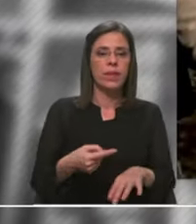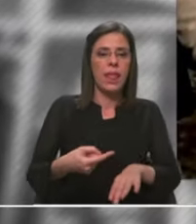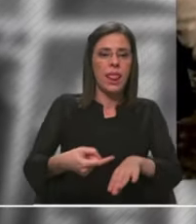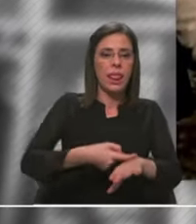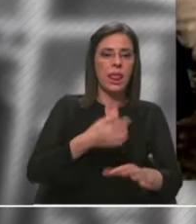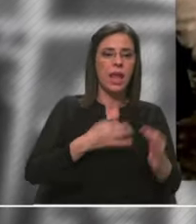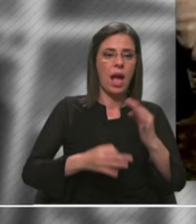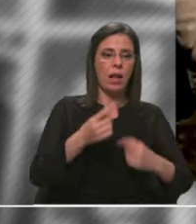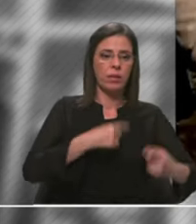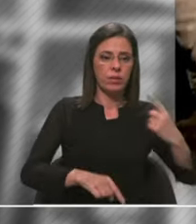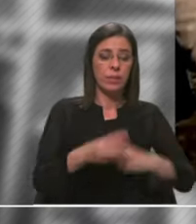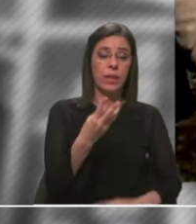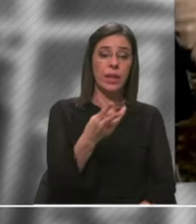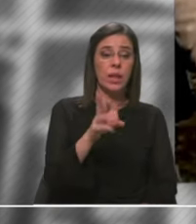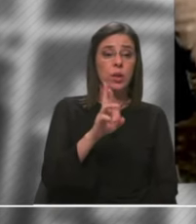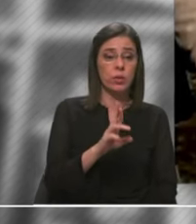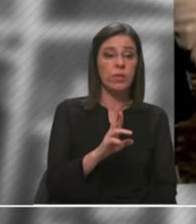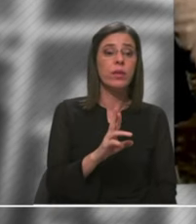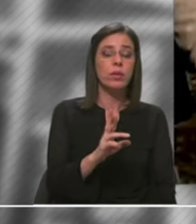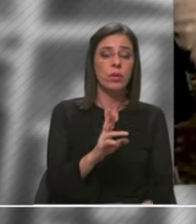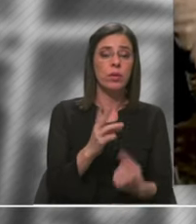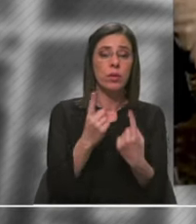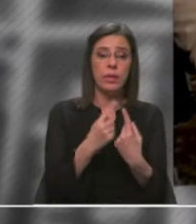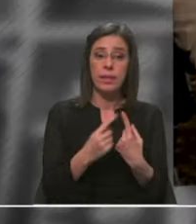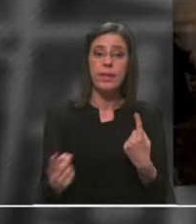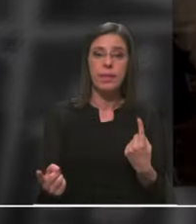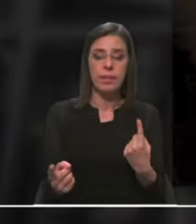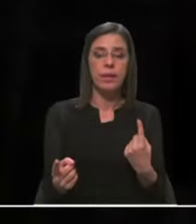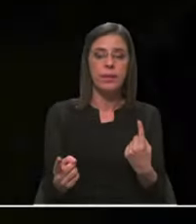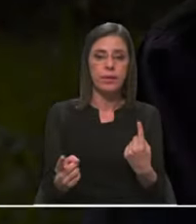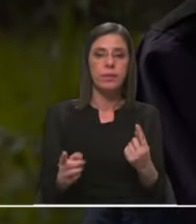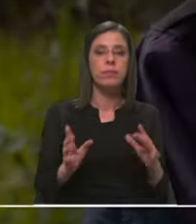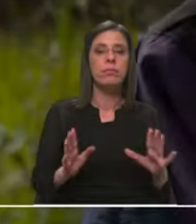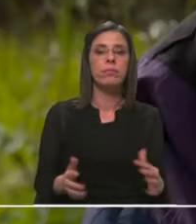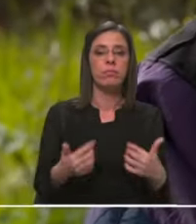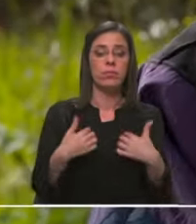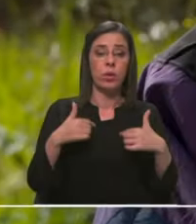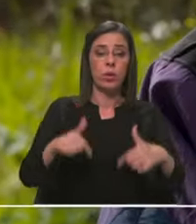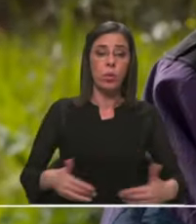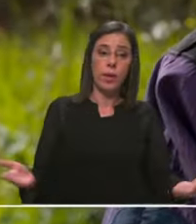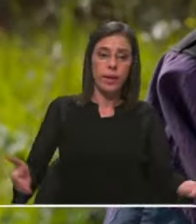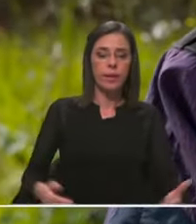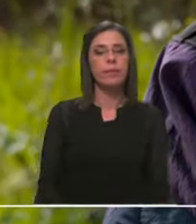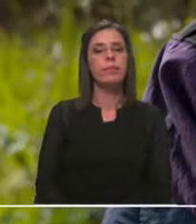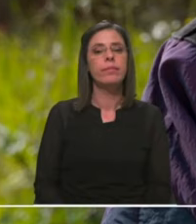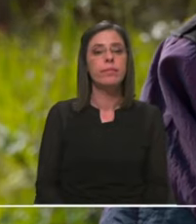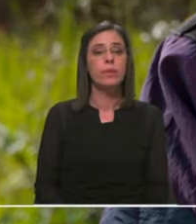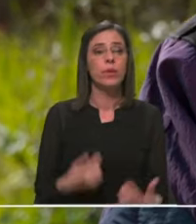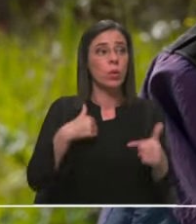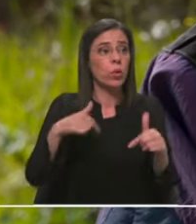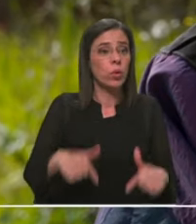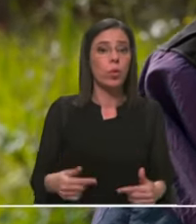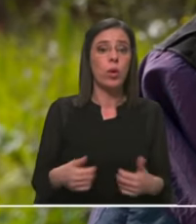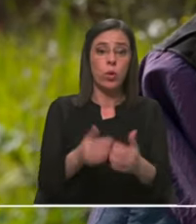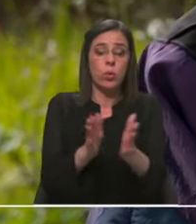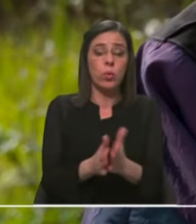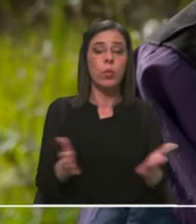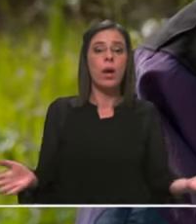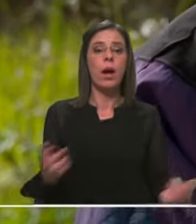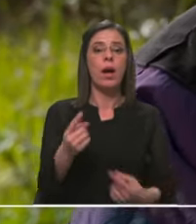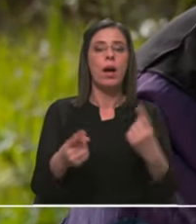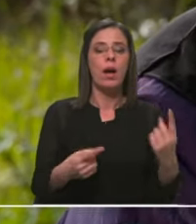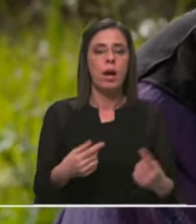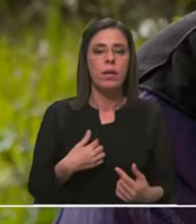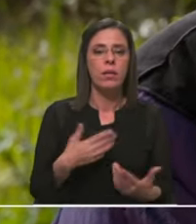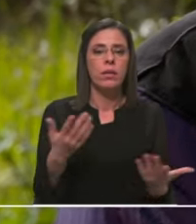diálise três vezes por por semana eu estou aqui Estou aqui em todos os sítios Olhe às vezes